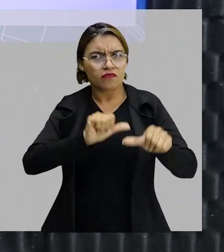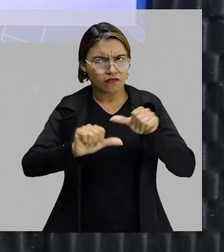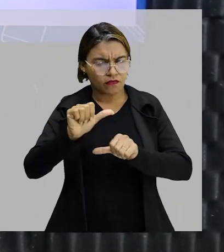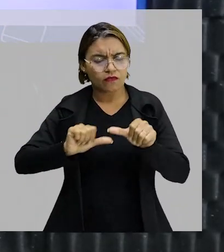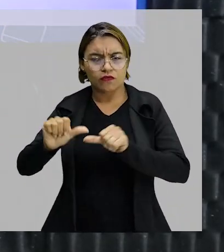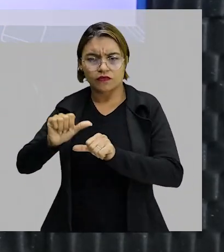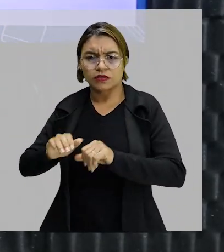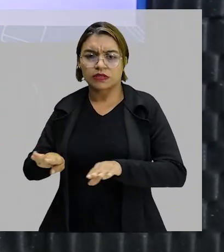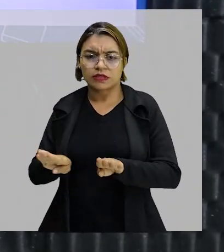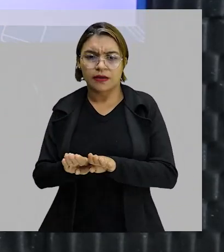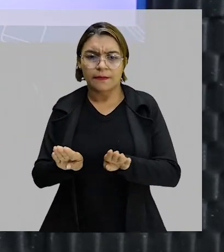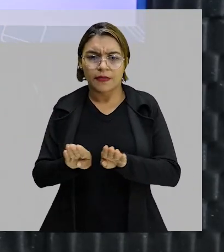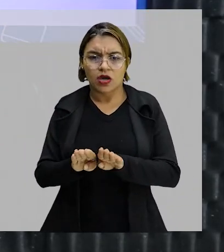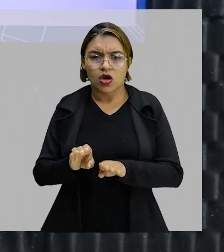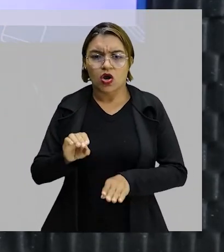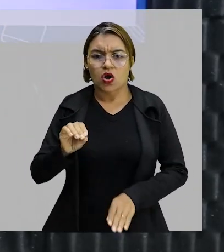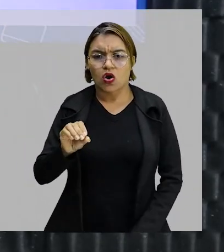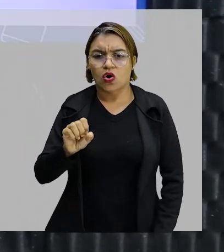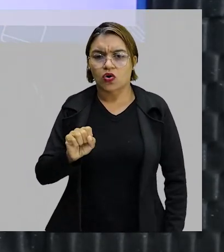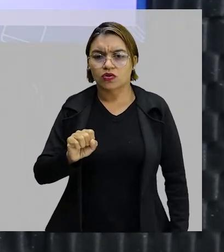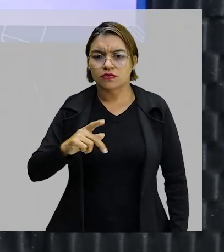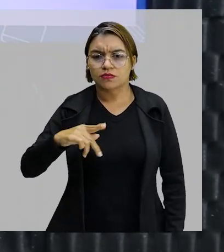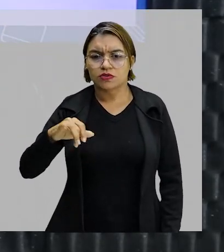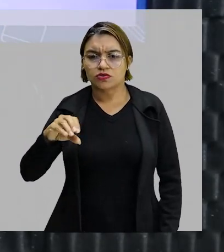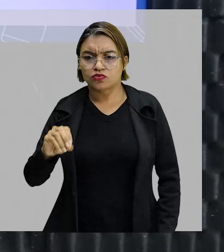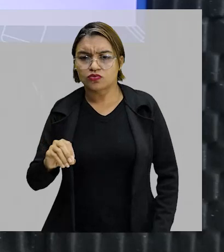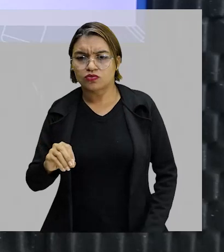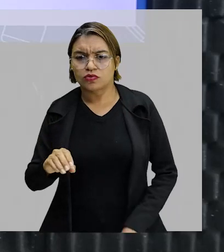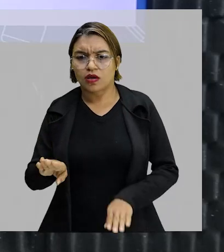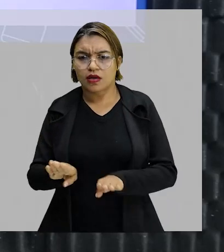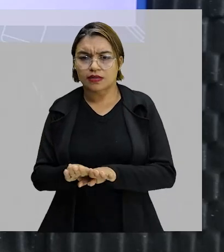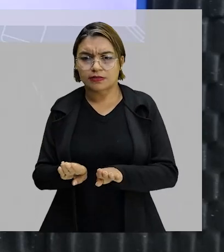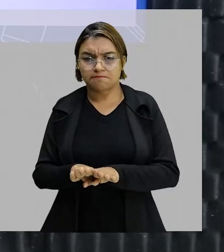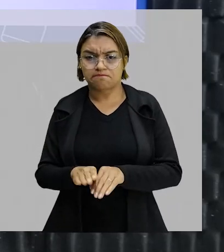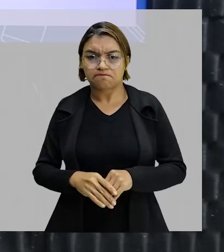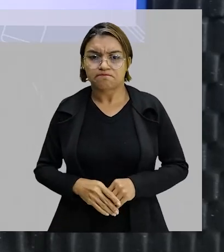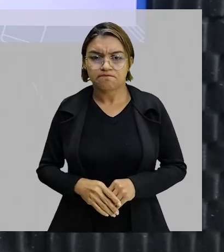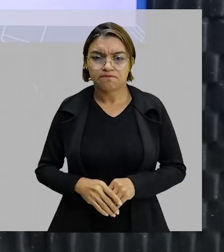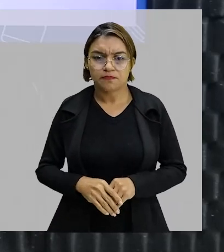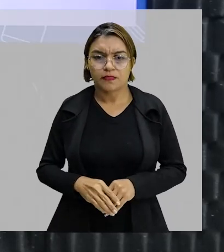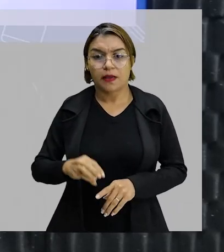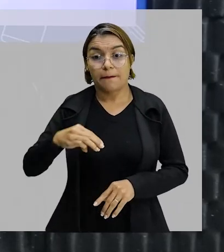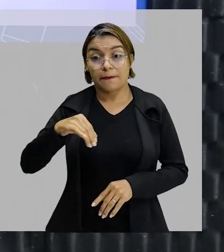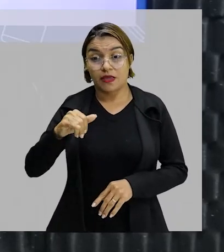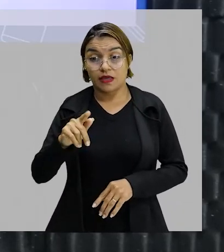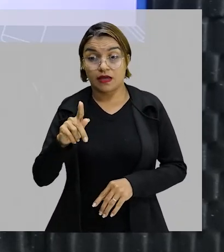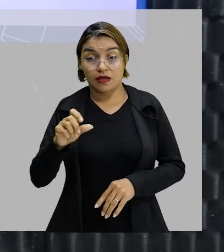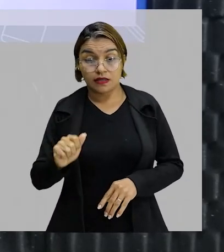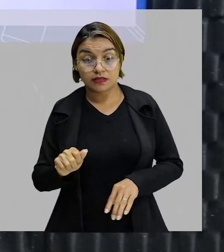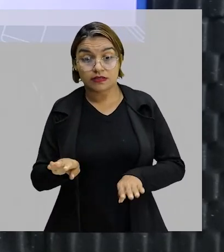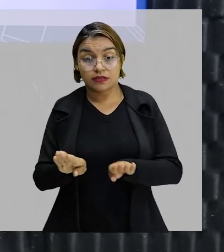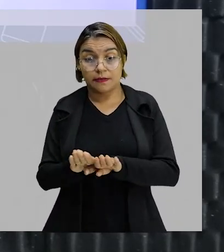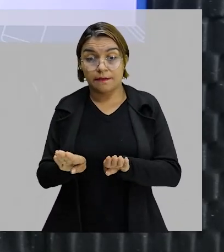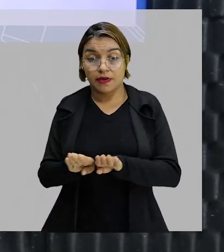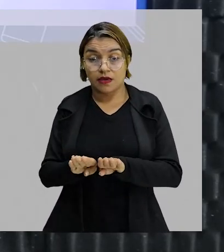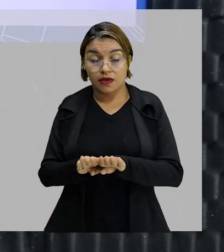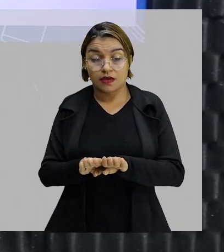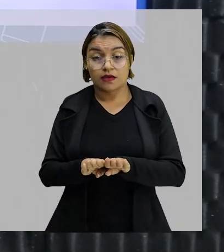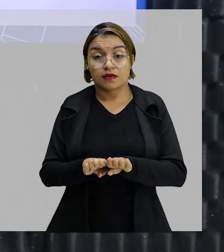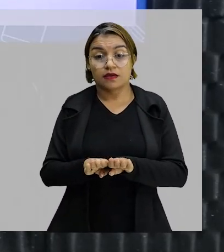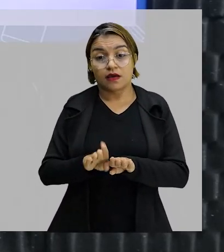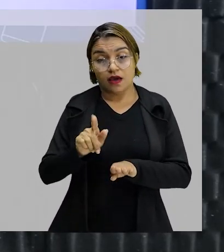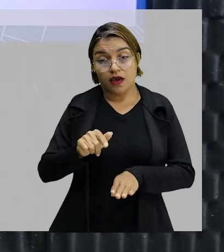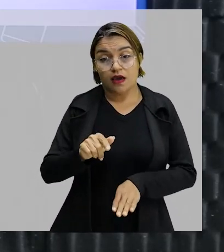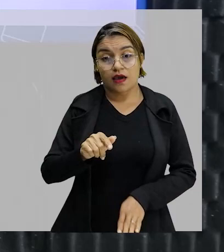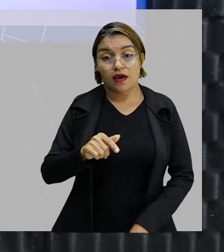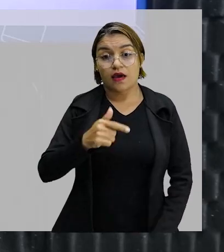os pistos, né, que é uma espécie de ratatouille. As migas, os embutidos, que é jamón